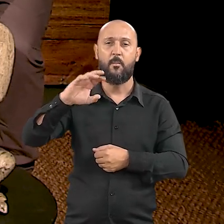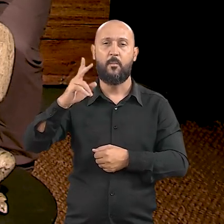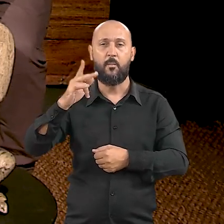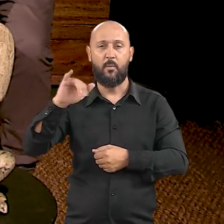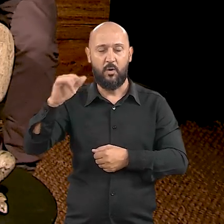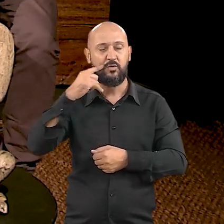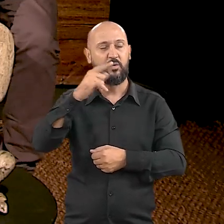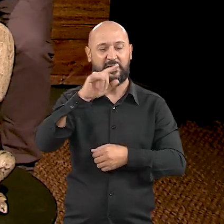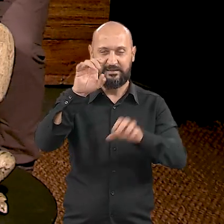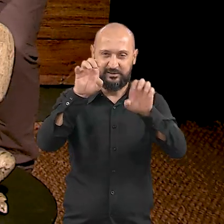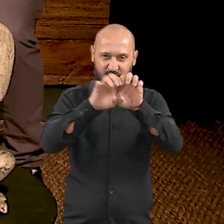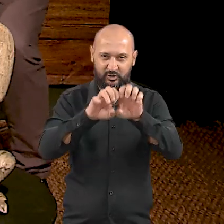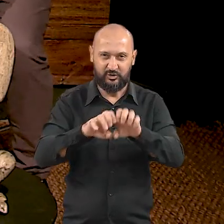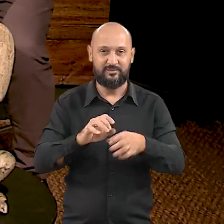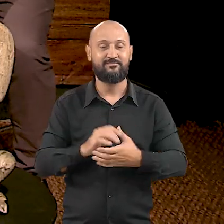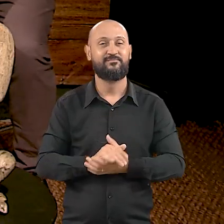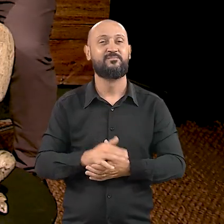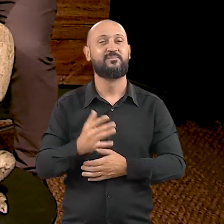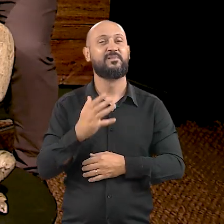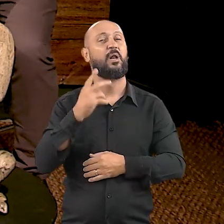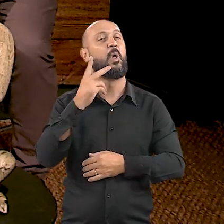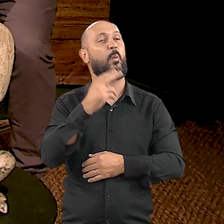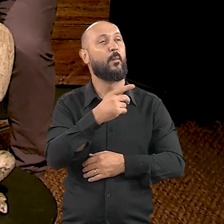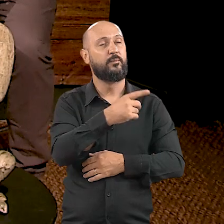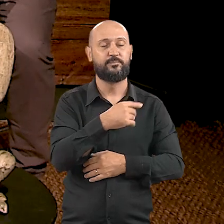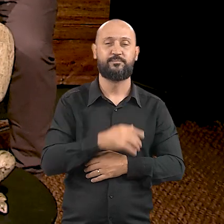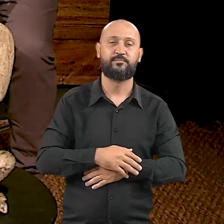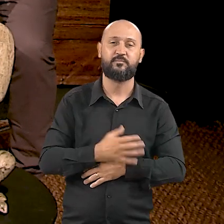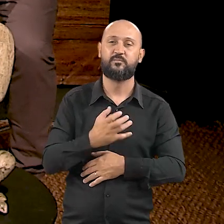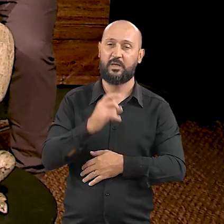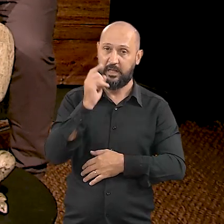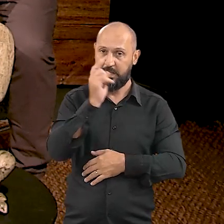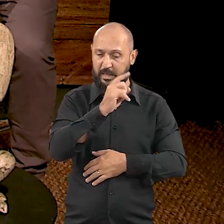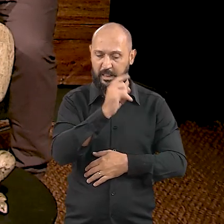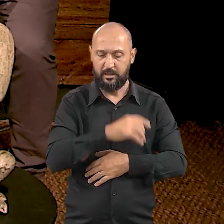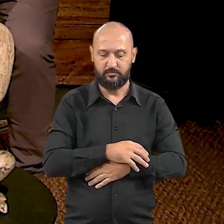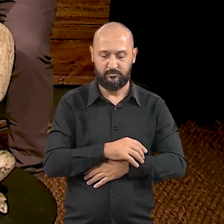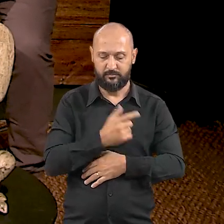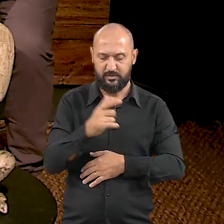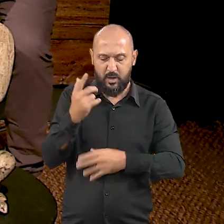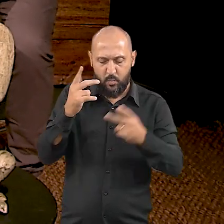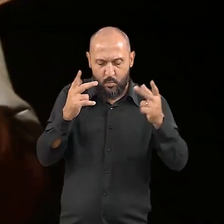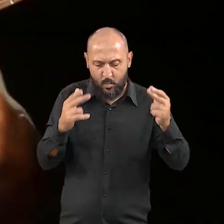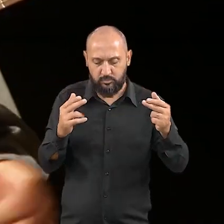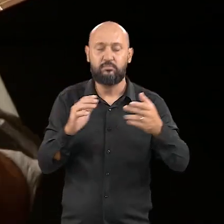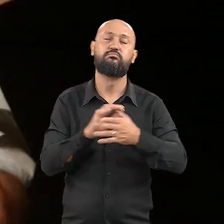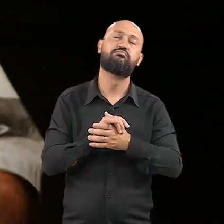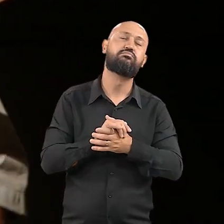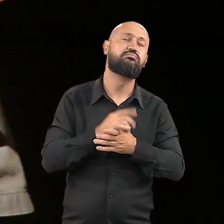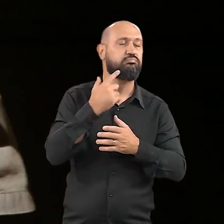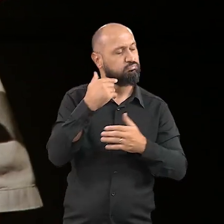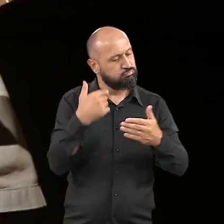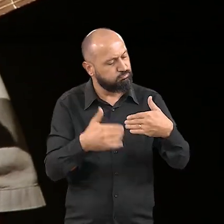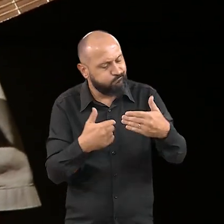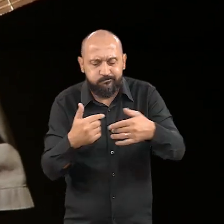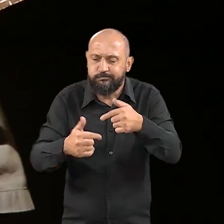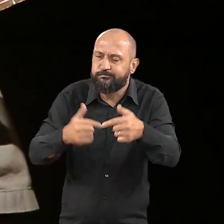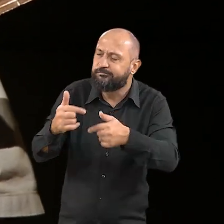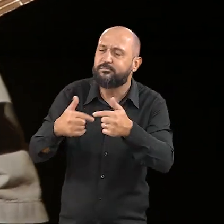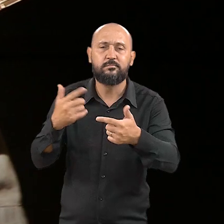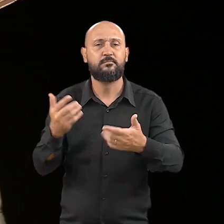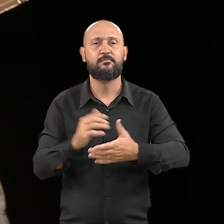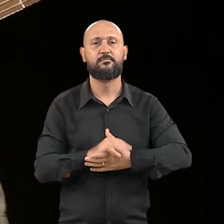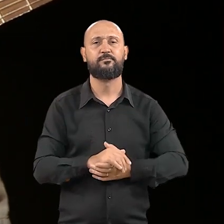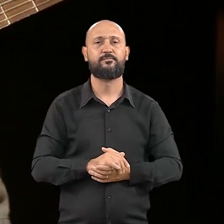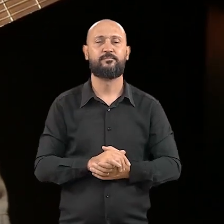aquela estrutura, né? Mas eu queria aquilo, e eu falei para ele, eu quero aquilo lá, não, nada menos do que aquilo. Aí começamos a trabalhar